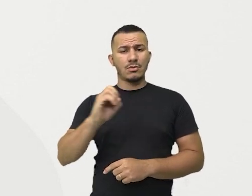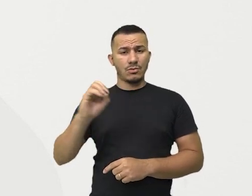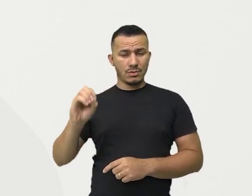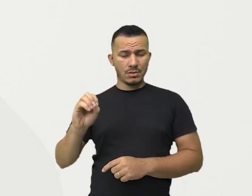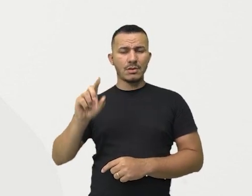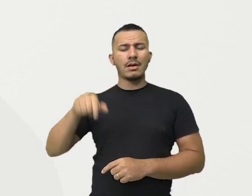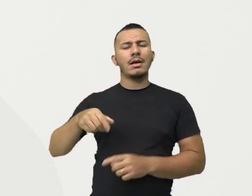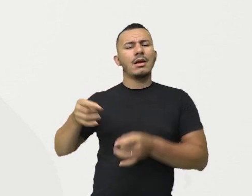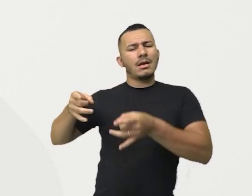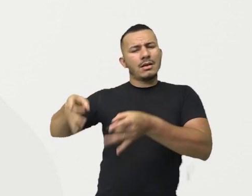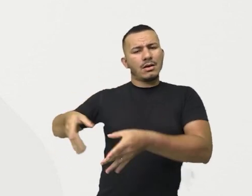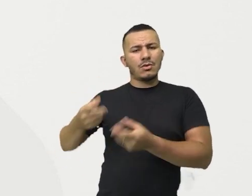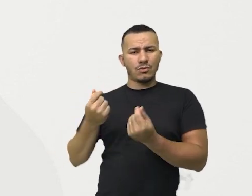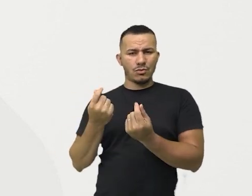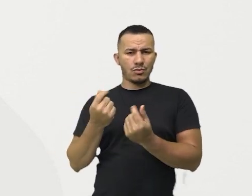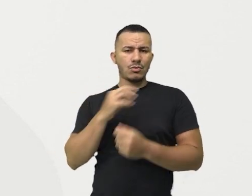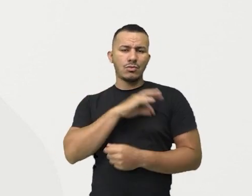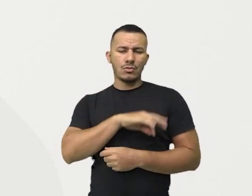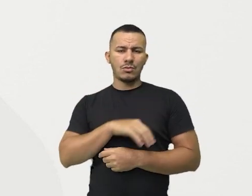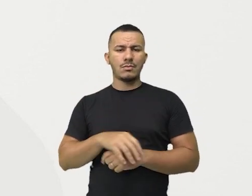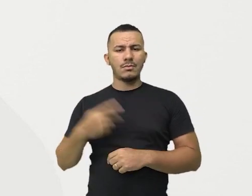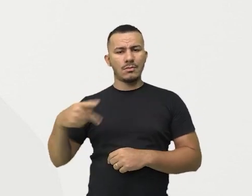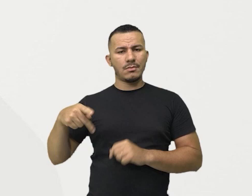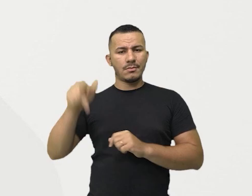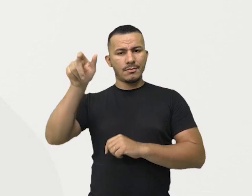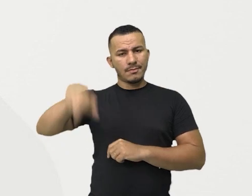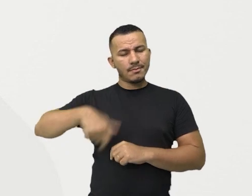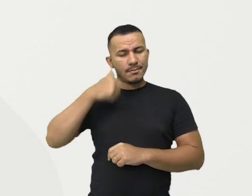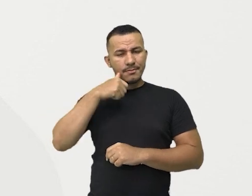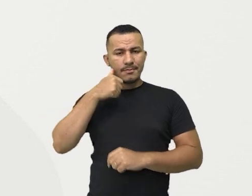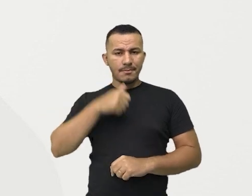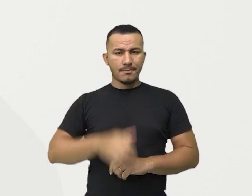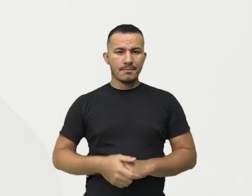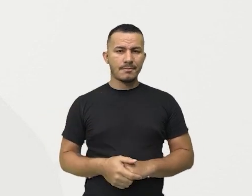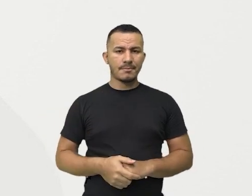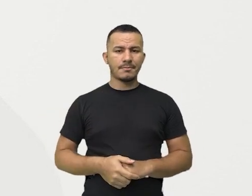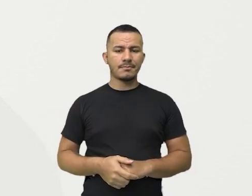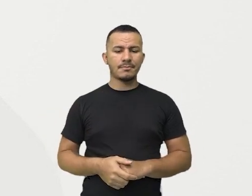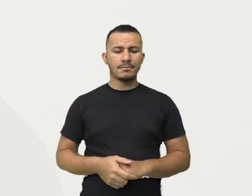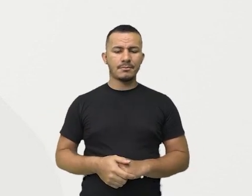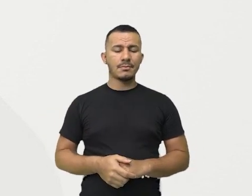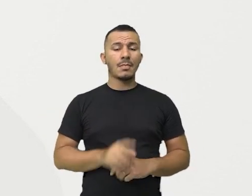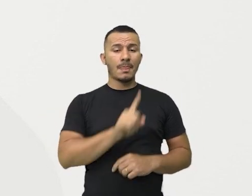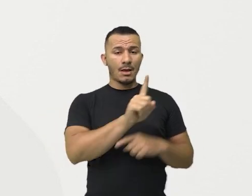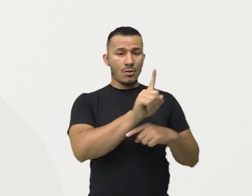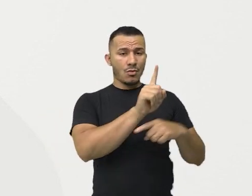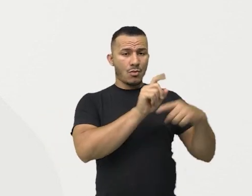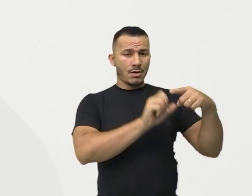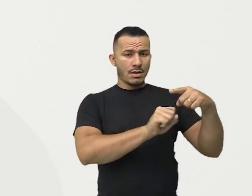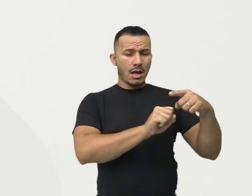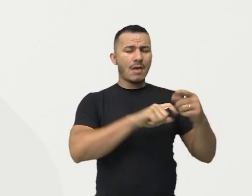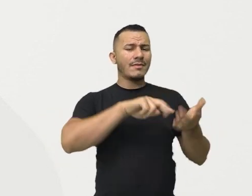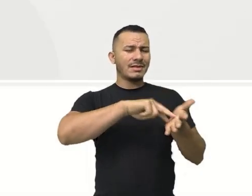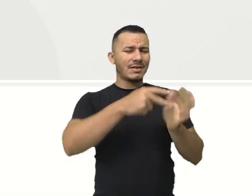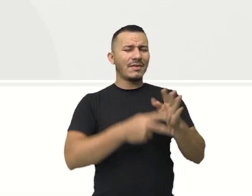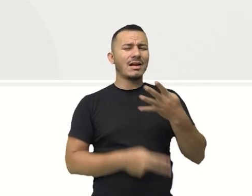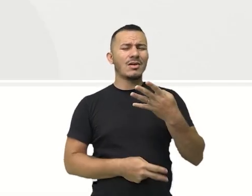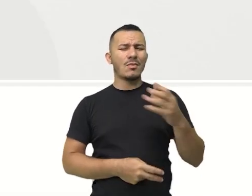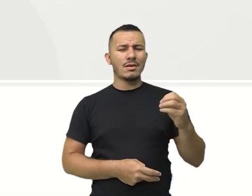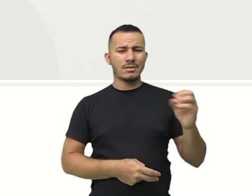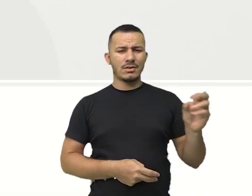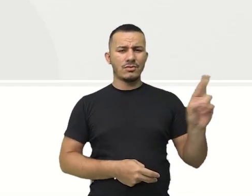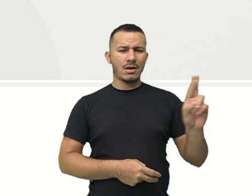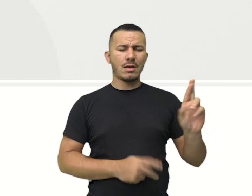o dinheiro que sobrou do salário de Márcia. 1/8 que equivale aos